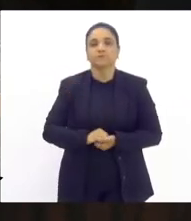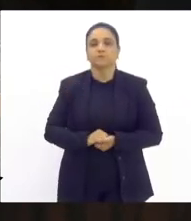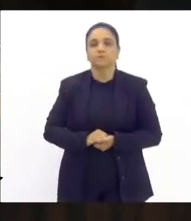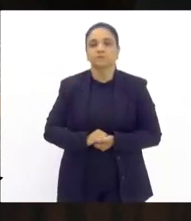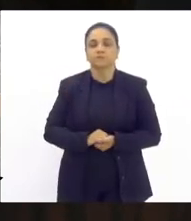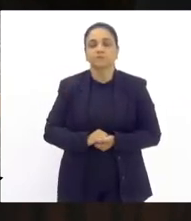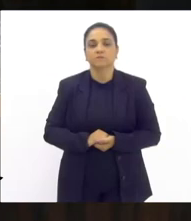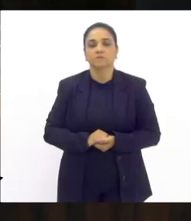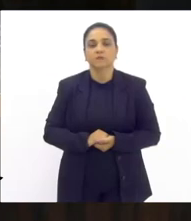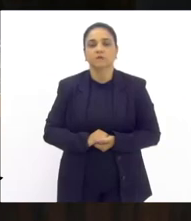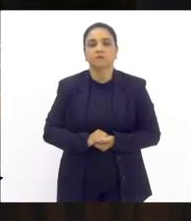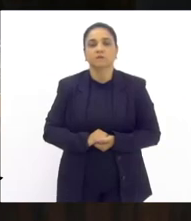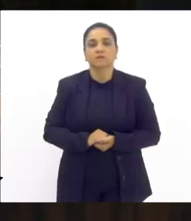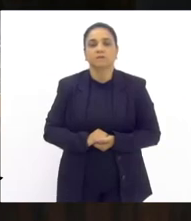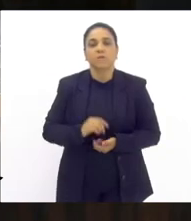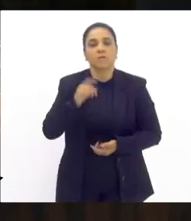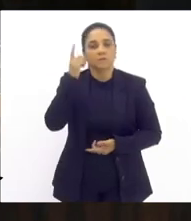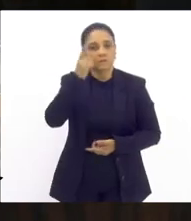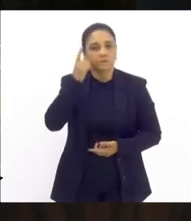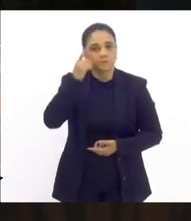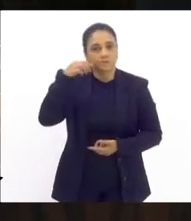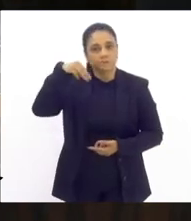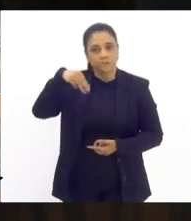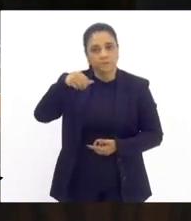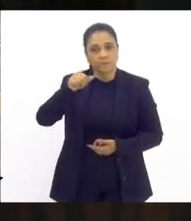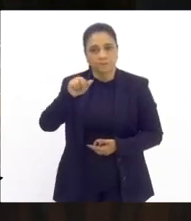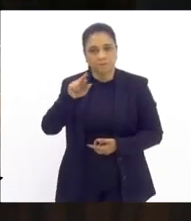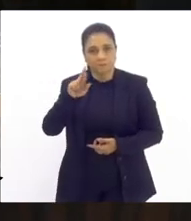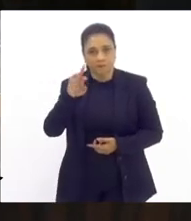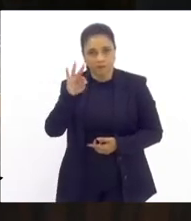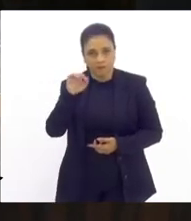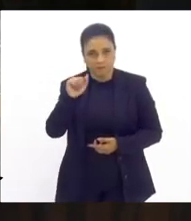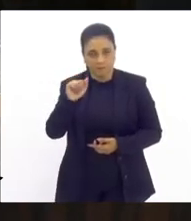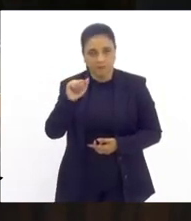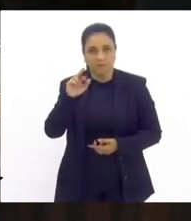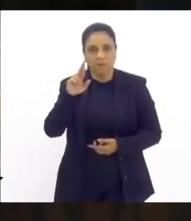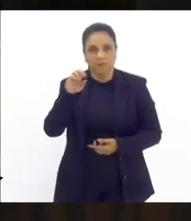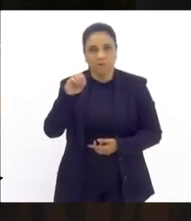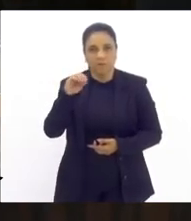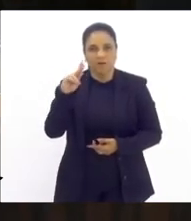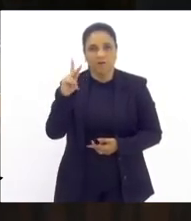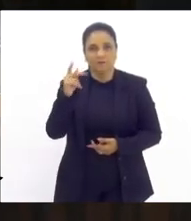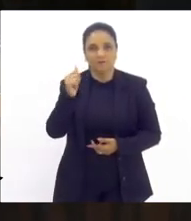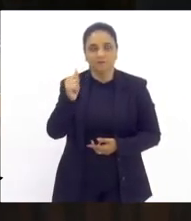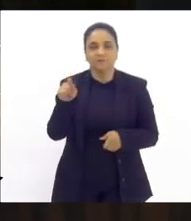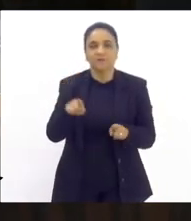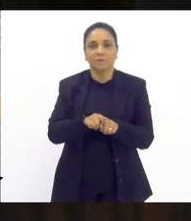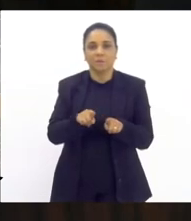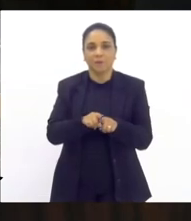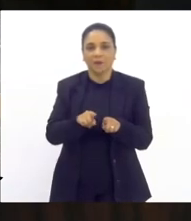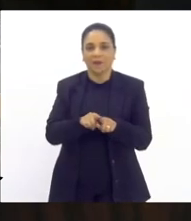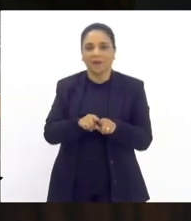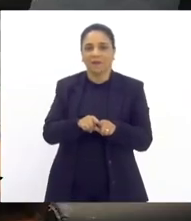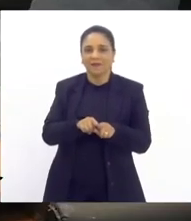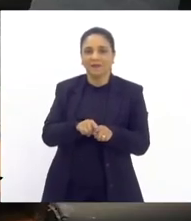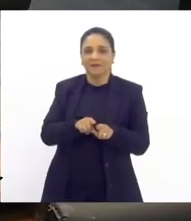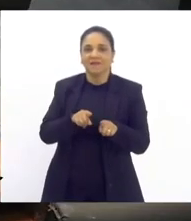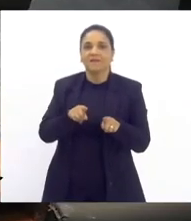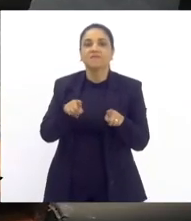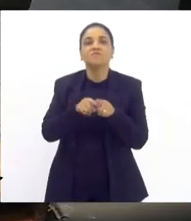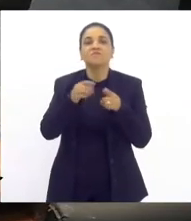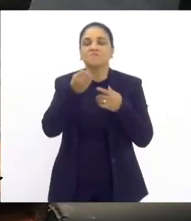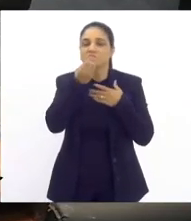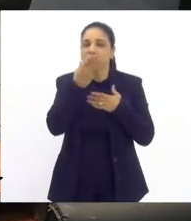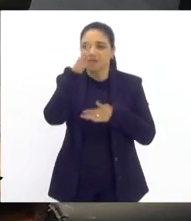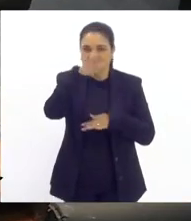e nossa nossa deputada também Marta Rocha tá Marta Parabéns aí pela união Boa tarde para todos presentes